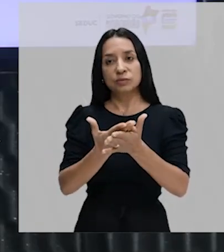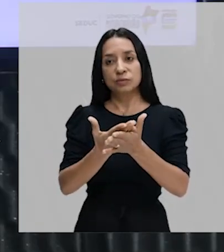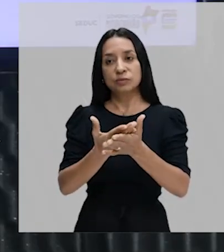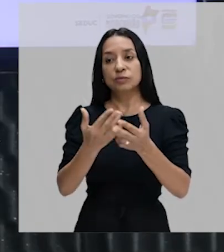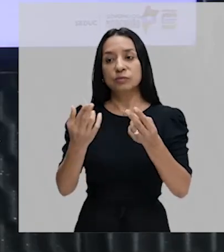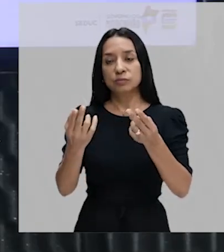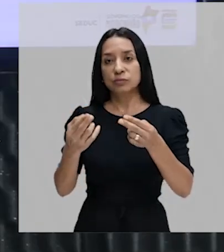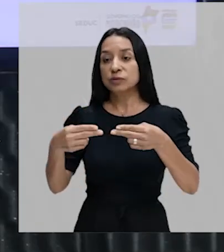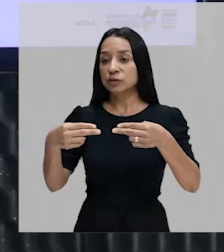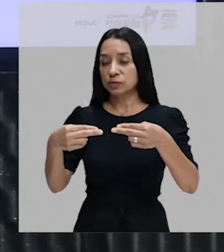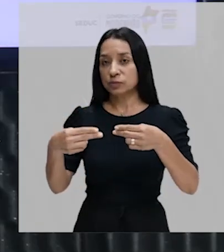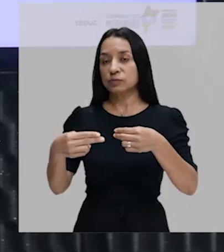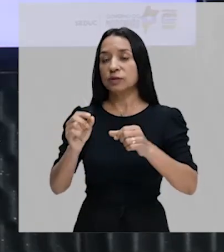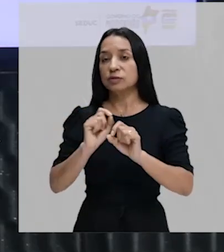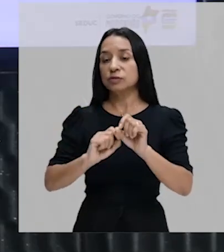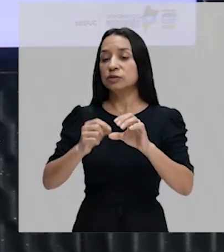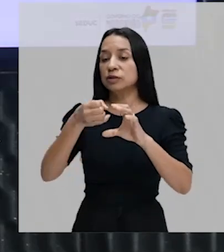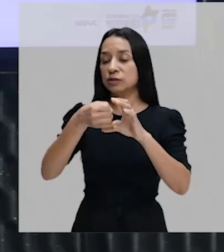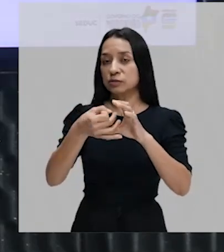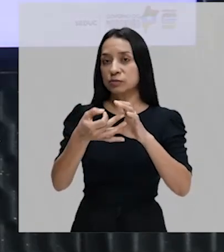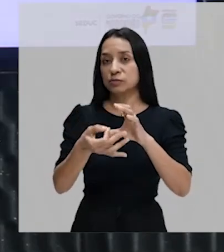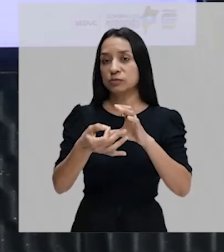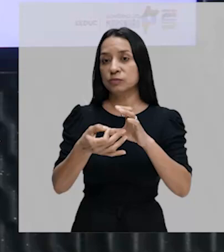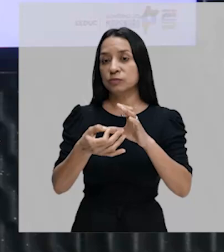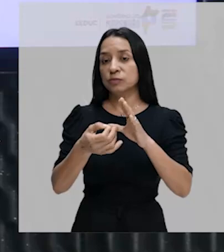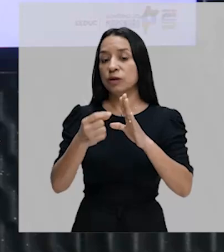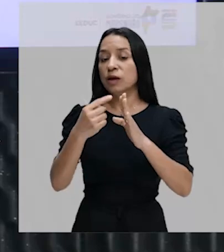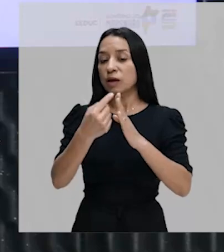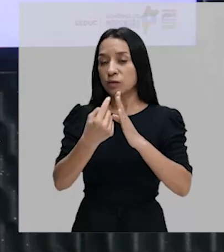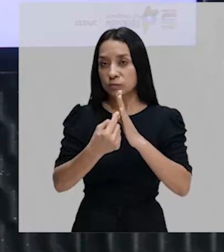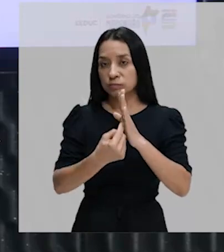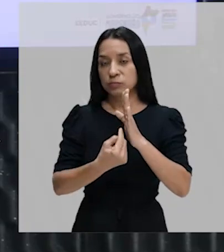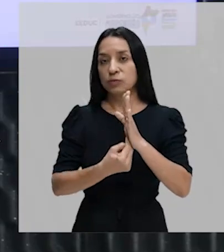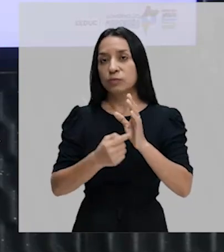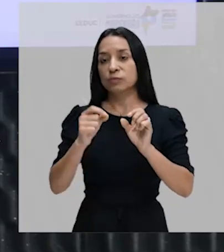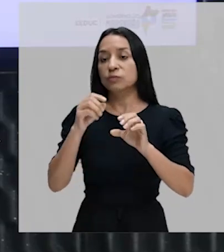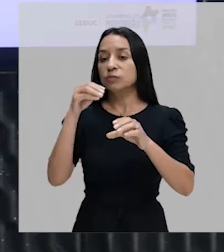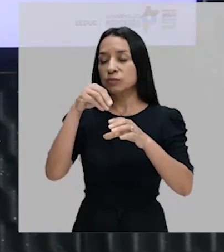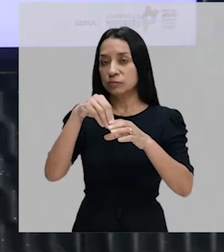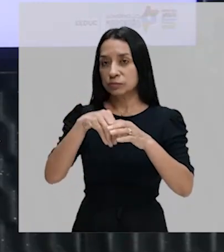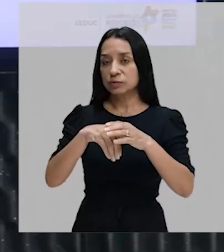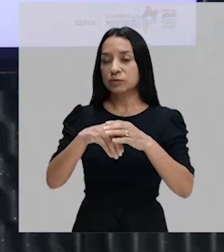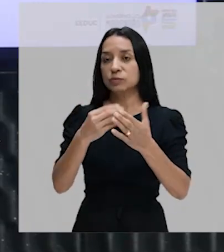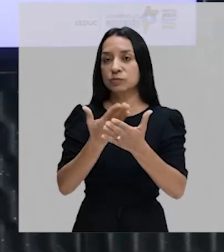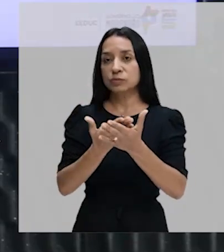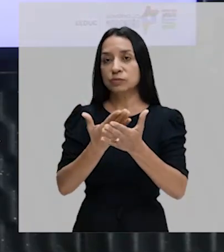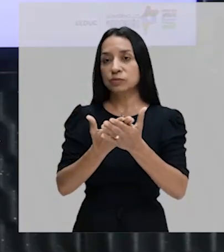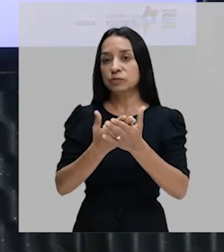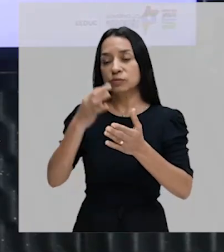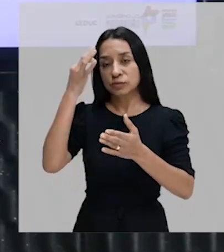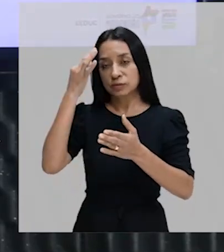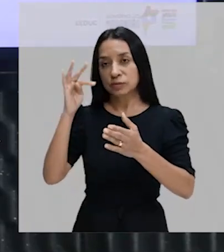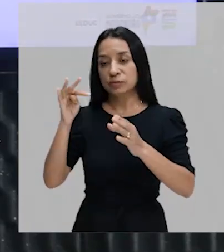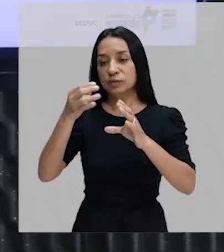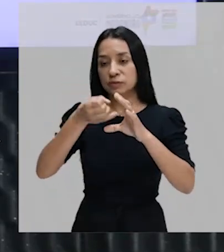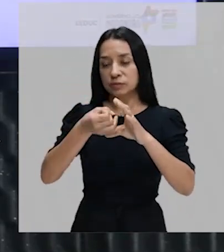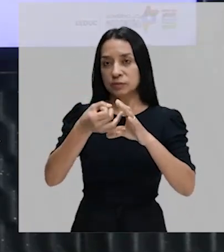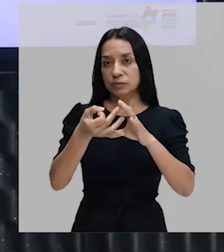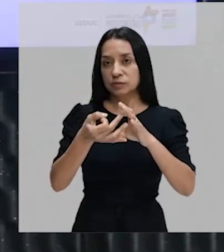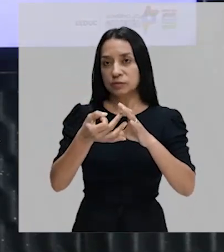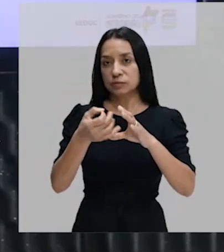conjuntos. Lembra, igualdade de conjuntos é um tópico dentro do estudo da teoria dos conjuntos. Eu não estou